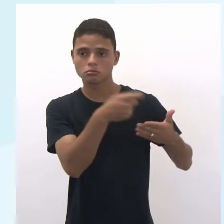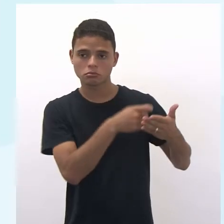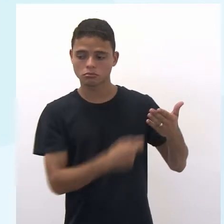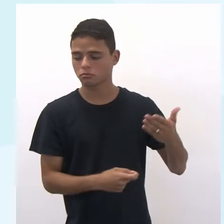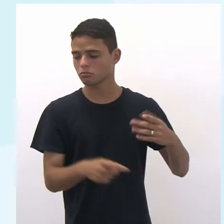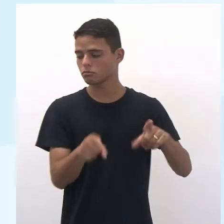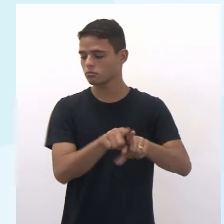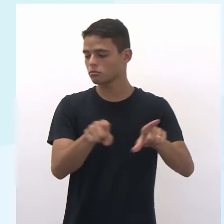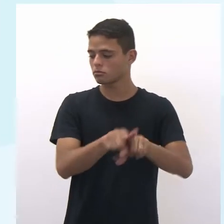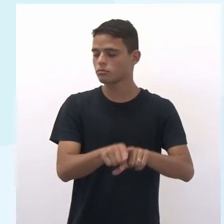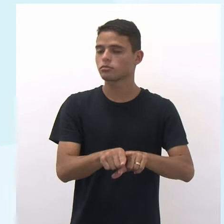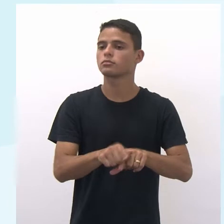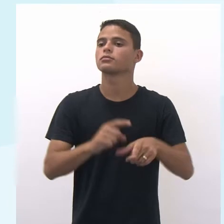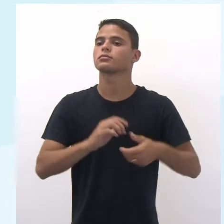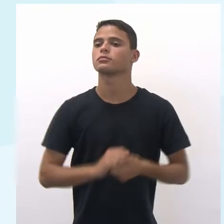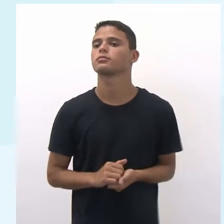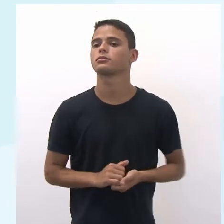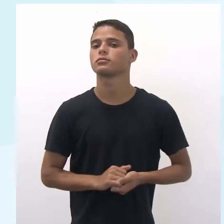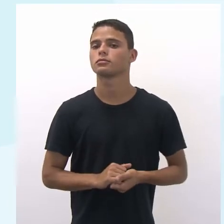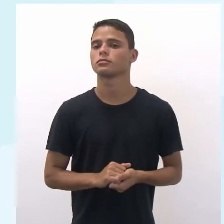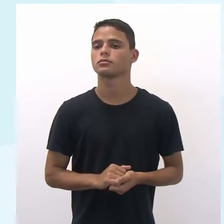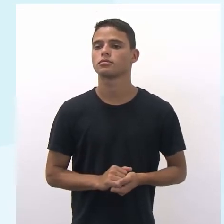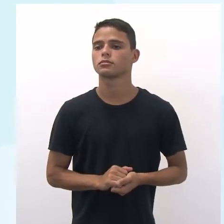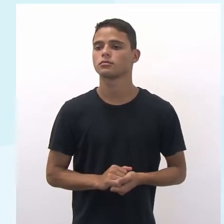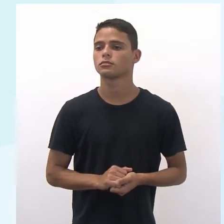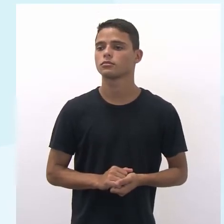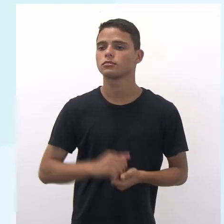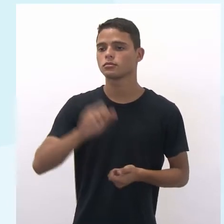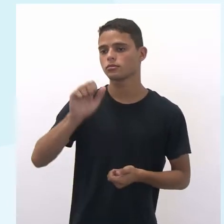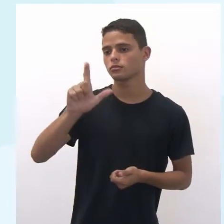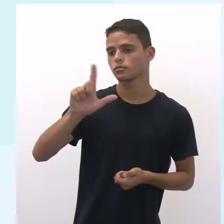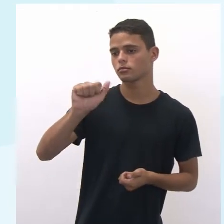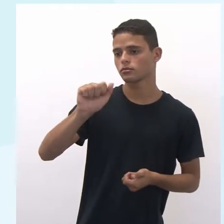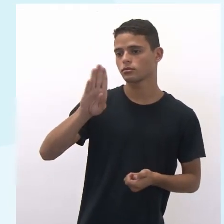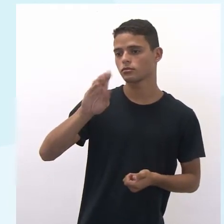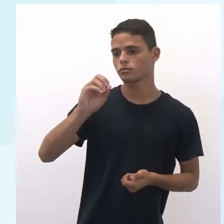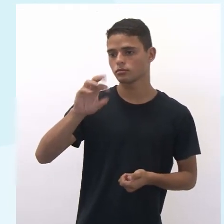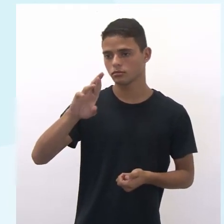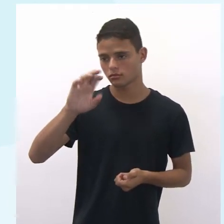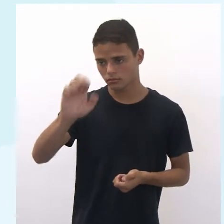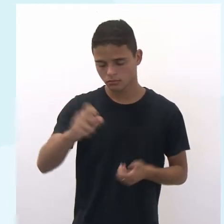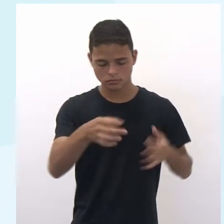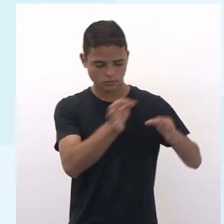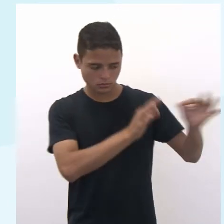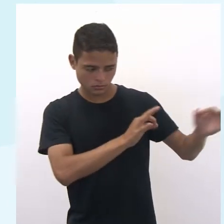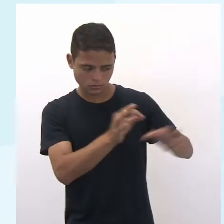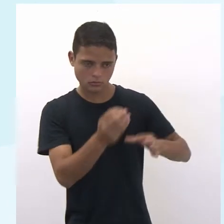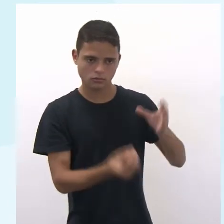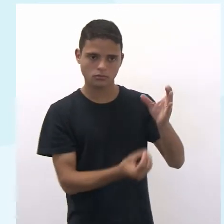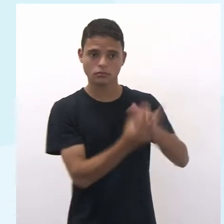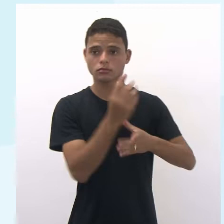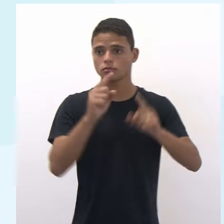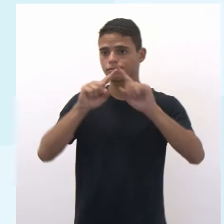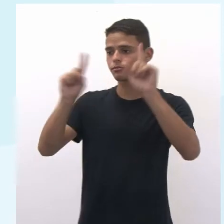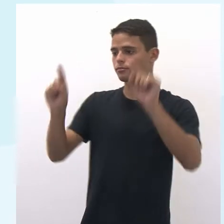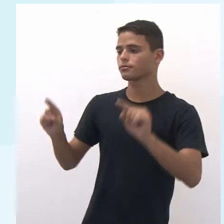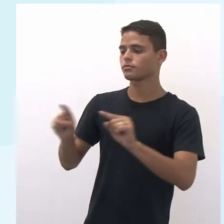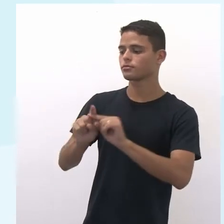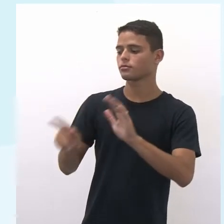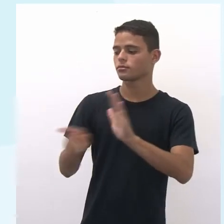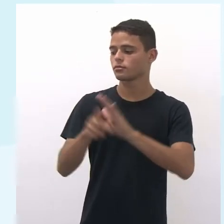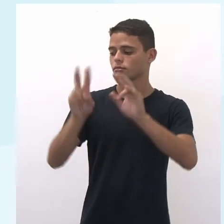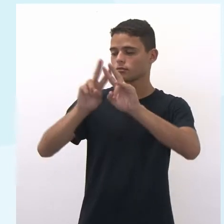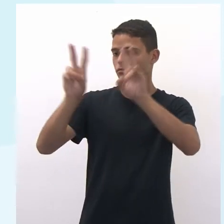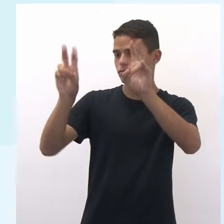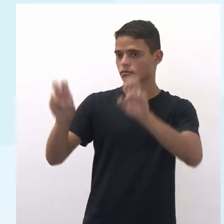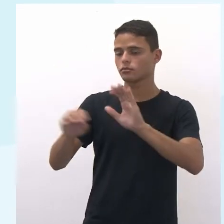aquela cena específica. Elabore um pôster informativo ou artigo sobre o tema de um vídeo.